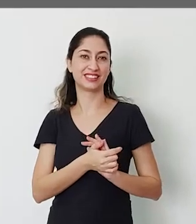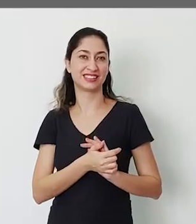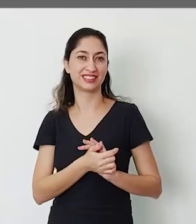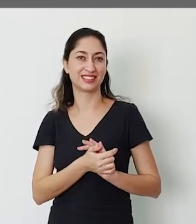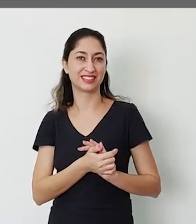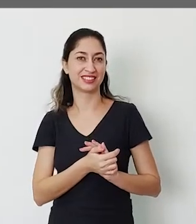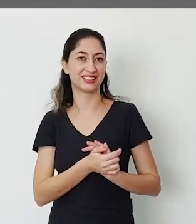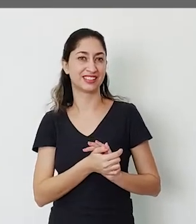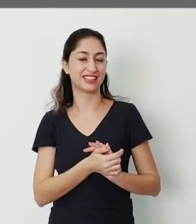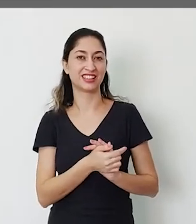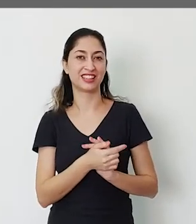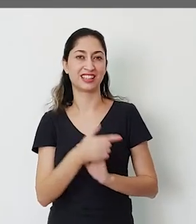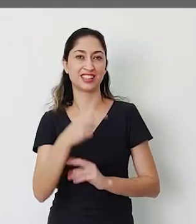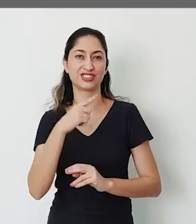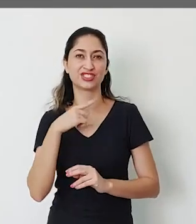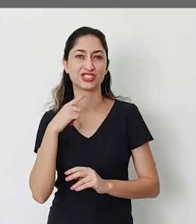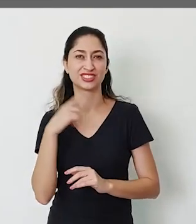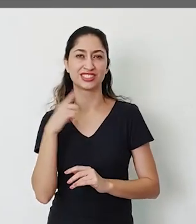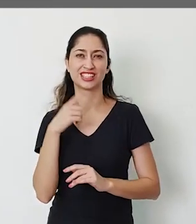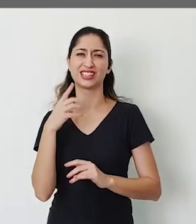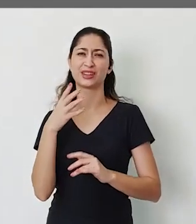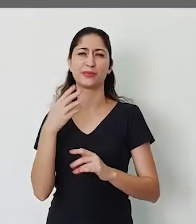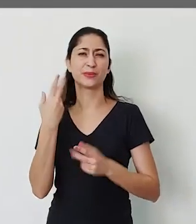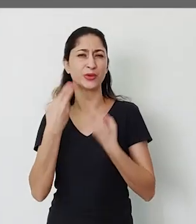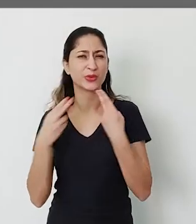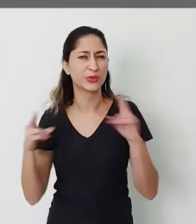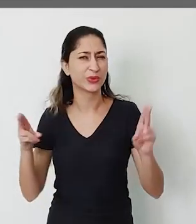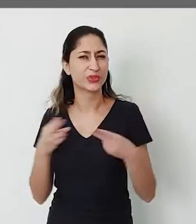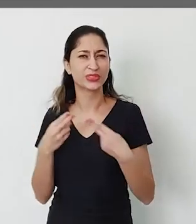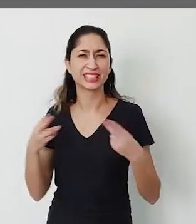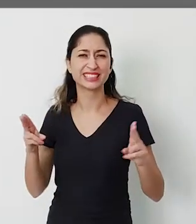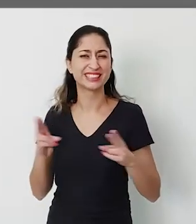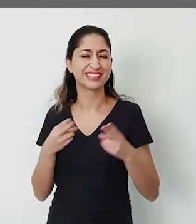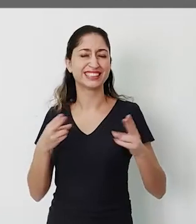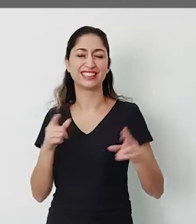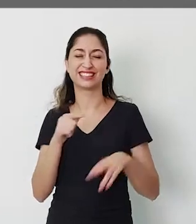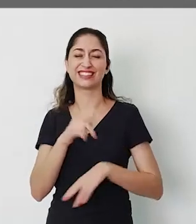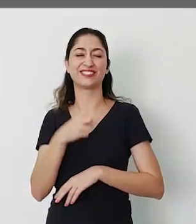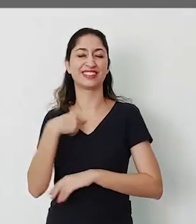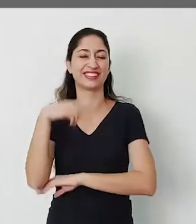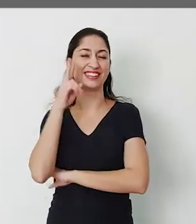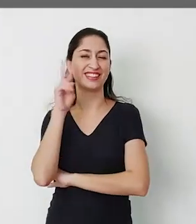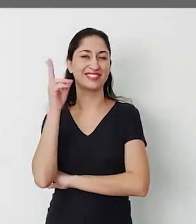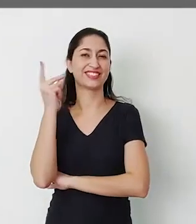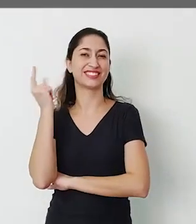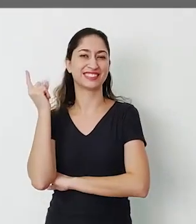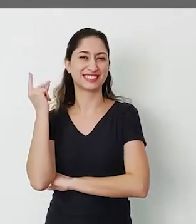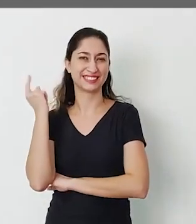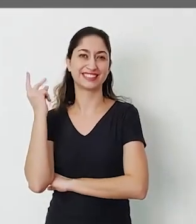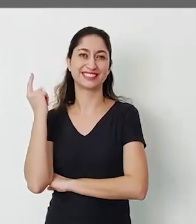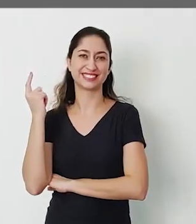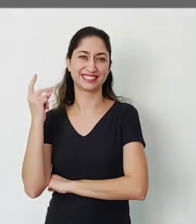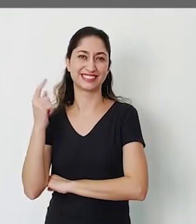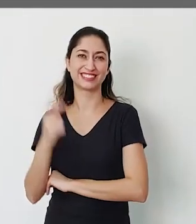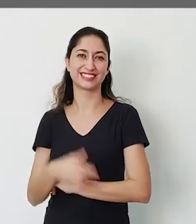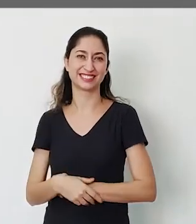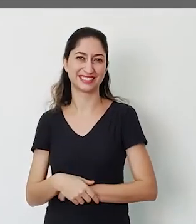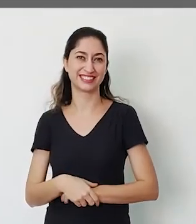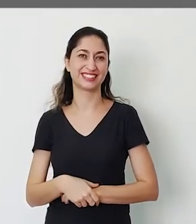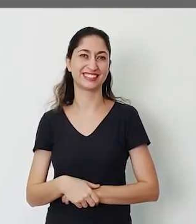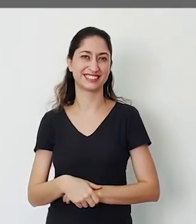Elisângela, como eu sei que ela acompanha já há muito tempo os trabalhos e as rodas de samba e esses